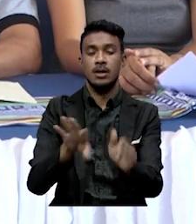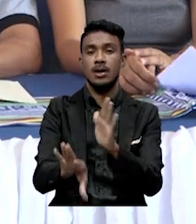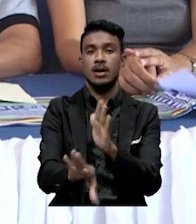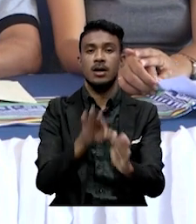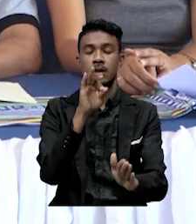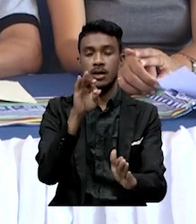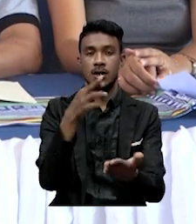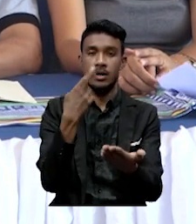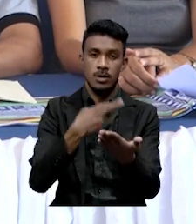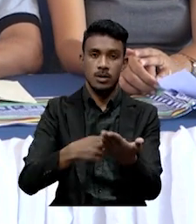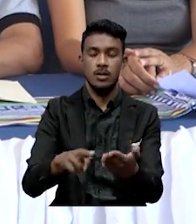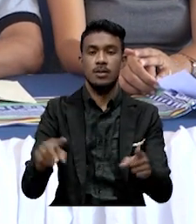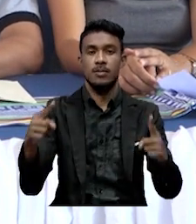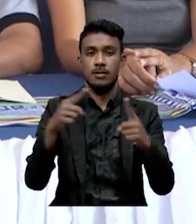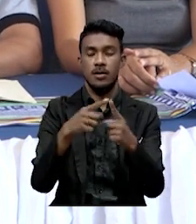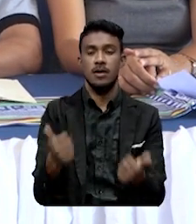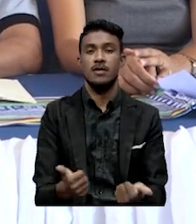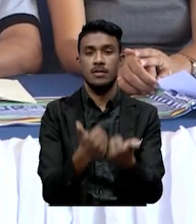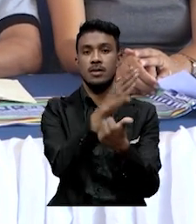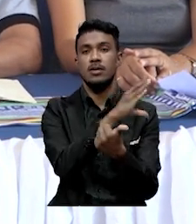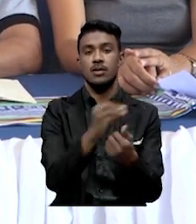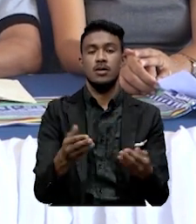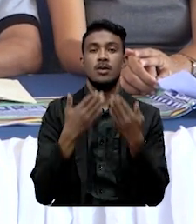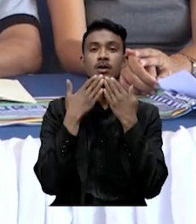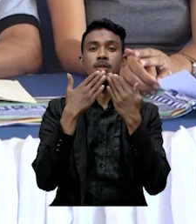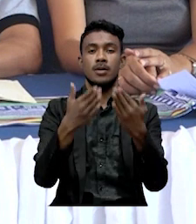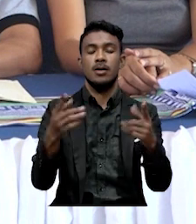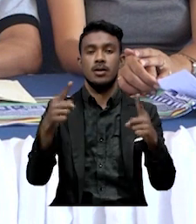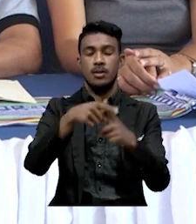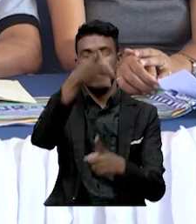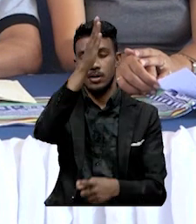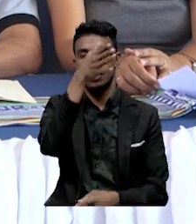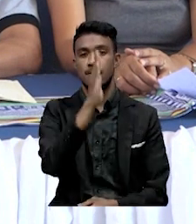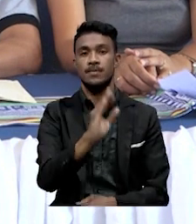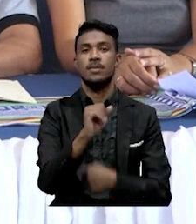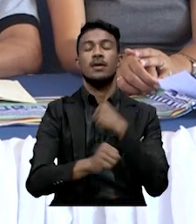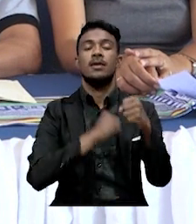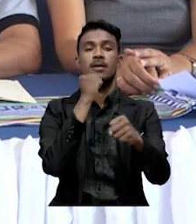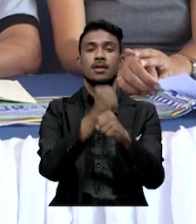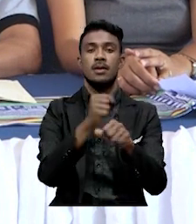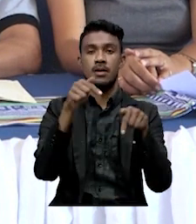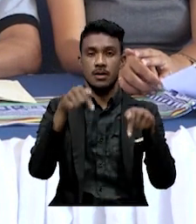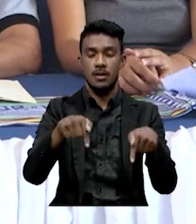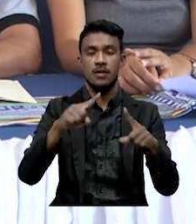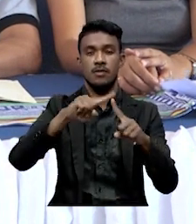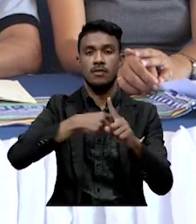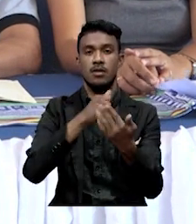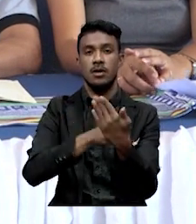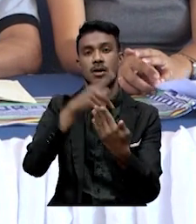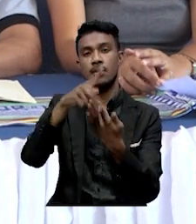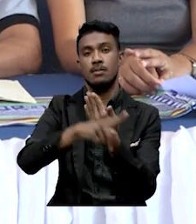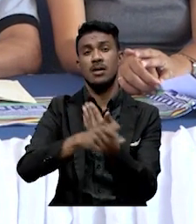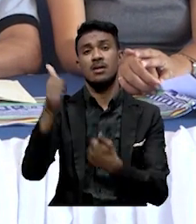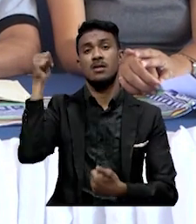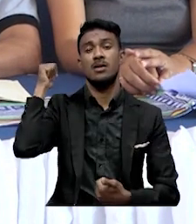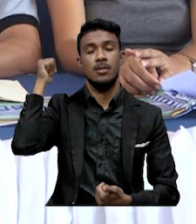autorização para evento. Né? Graças a Deus, e retina, né? Fulan abril liuba,